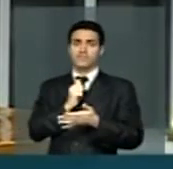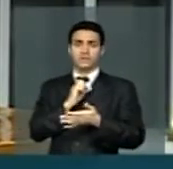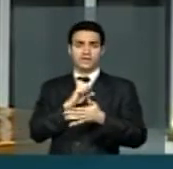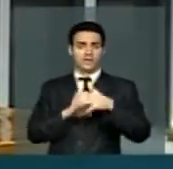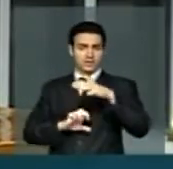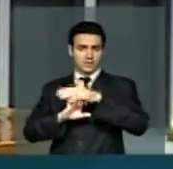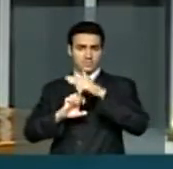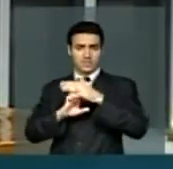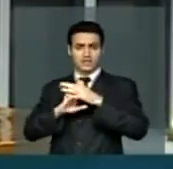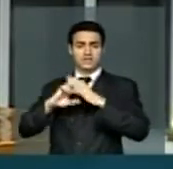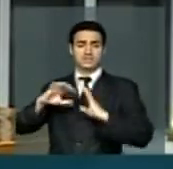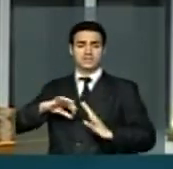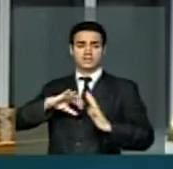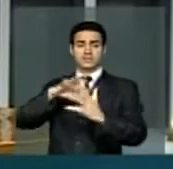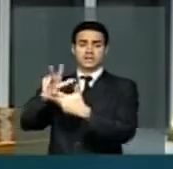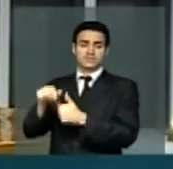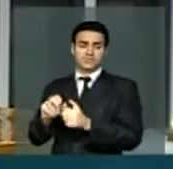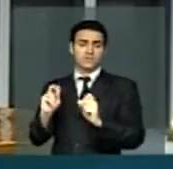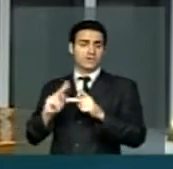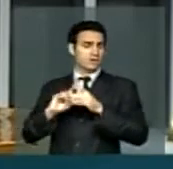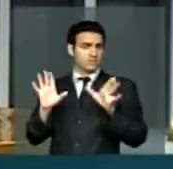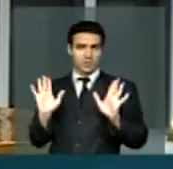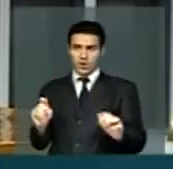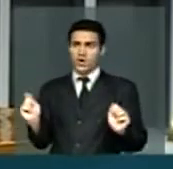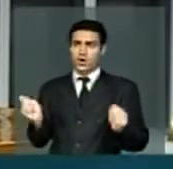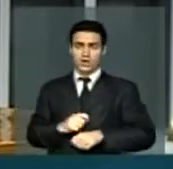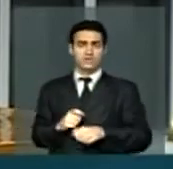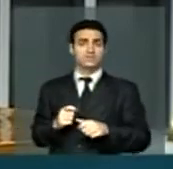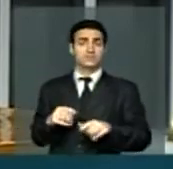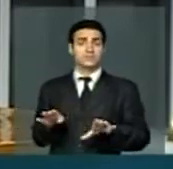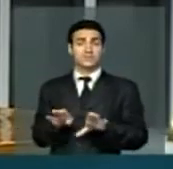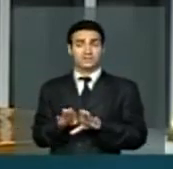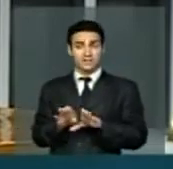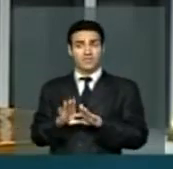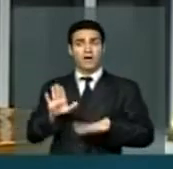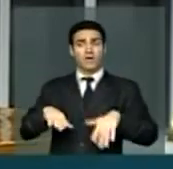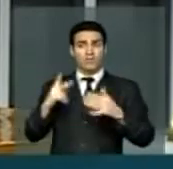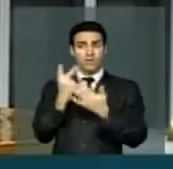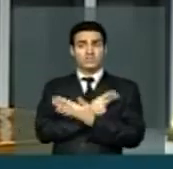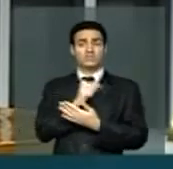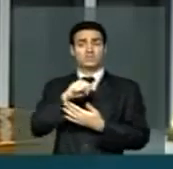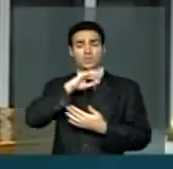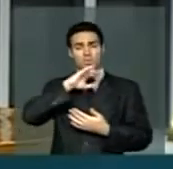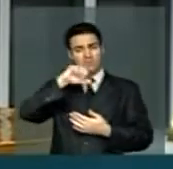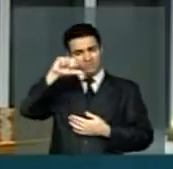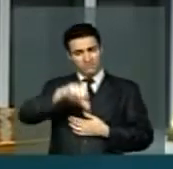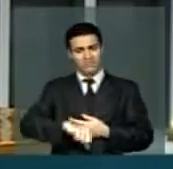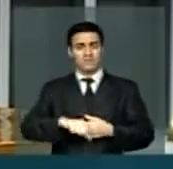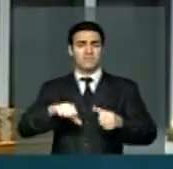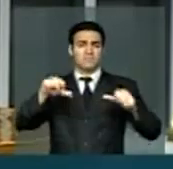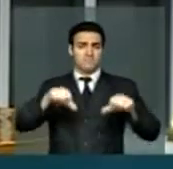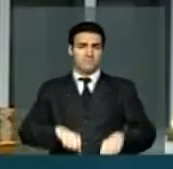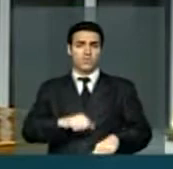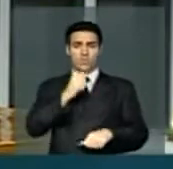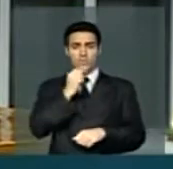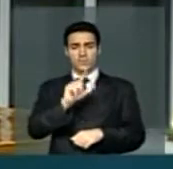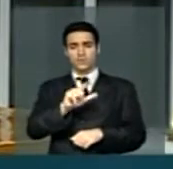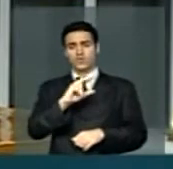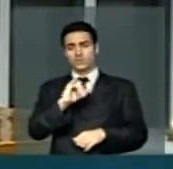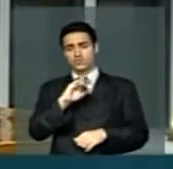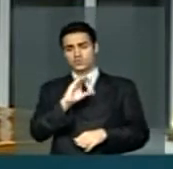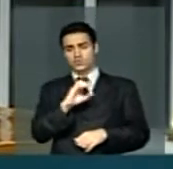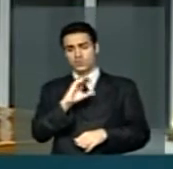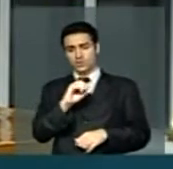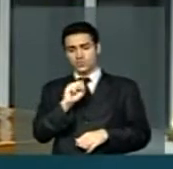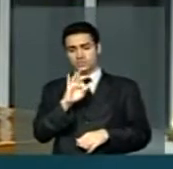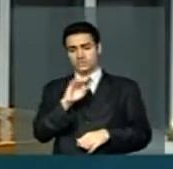internacional, até porque muito que foi feito de lesivo à nossa cidade e ao traço mágico de Lúcio Costa se deu